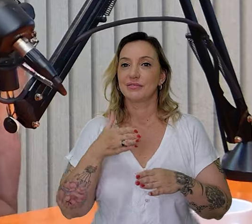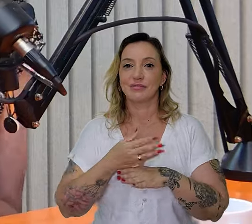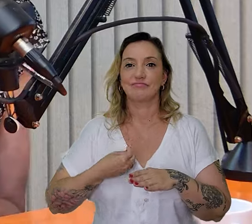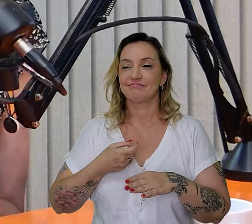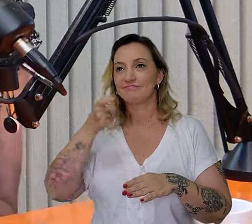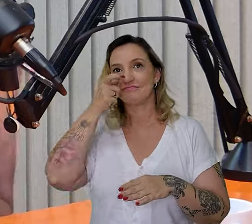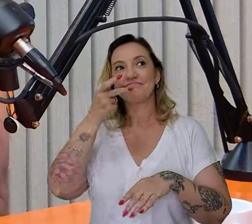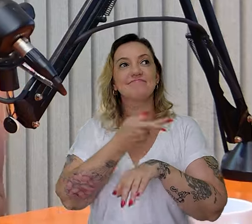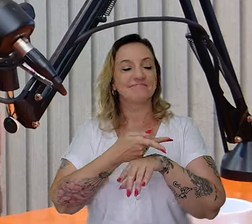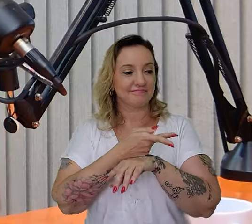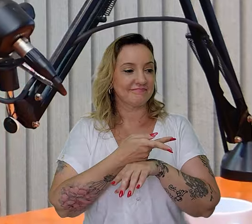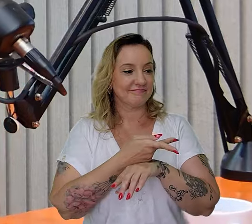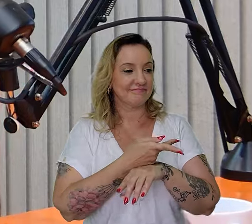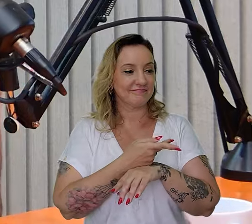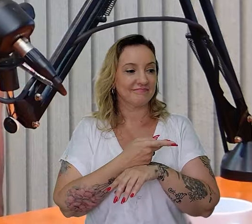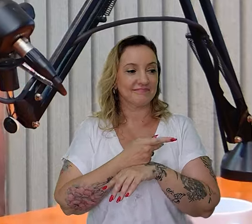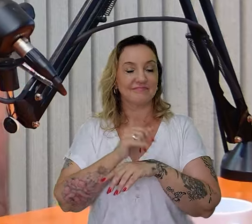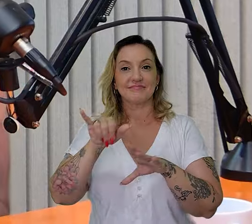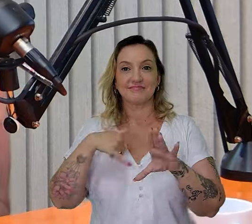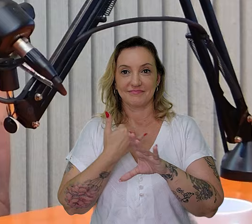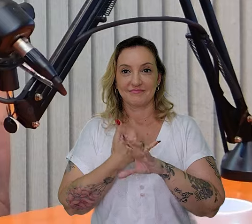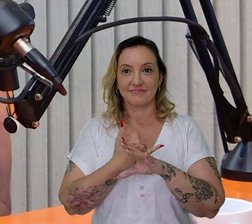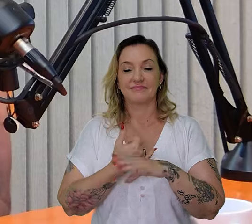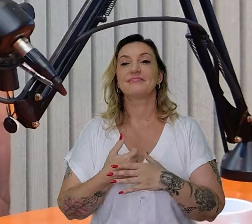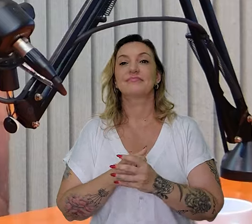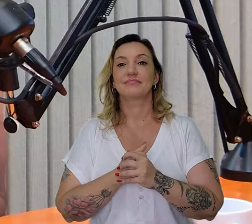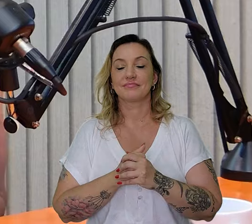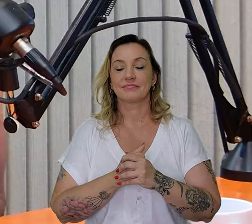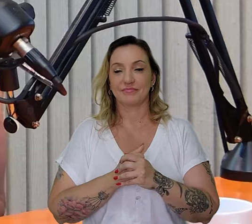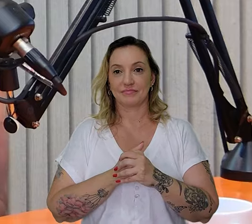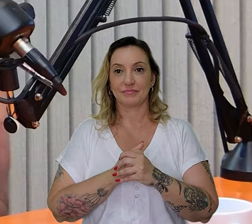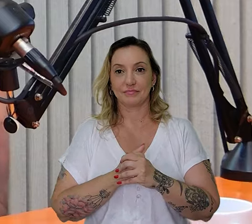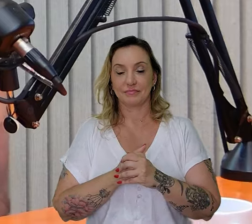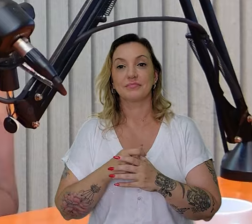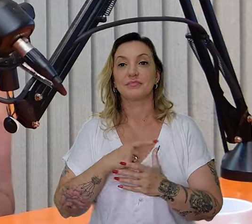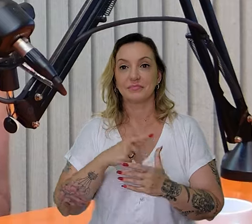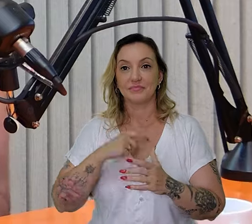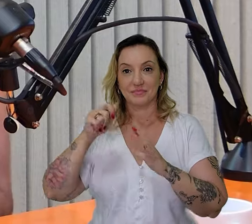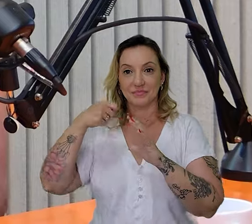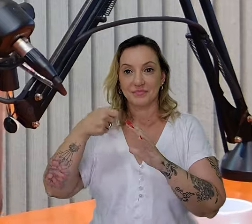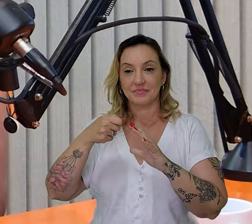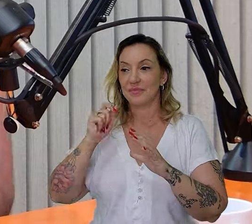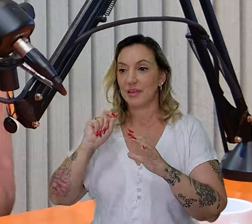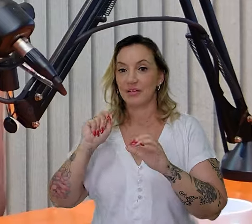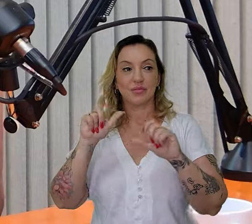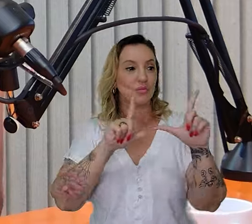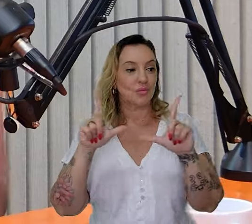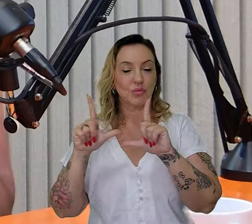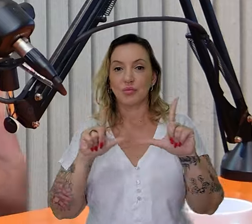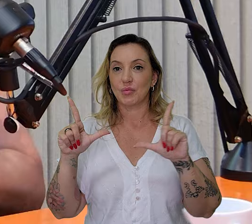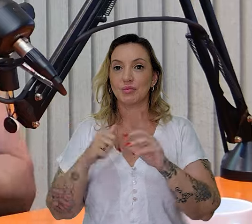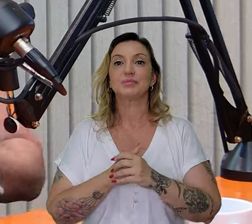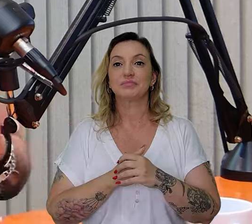no vão no YouTube tem YouTube da fsal University tem um vídeo do campus Tour tem um monte de vídeo mas mesmo assim quando você chega